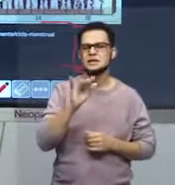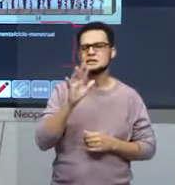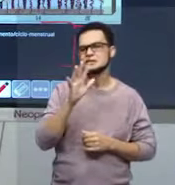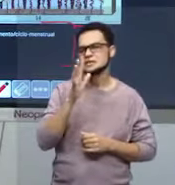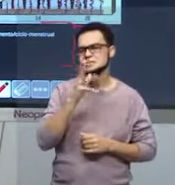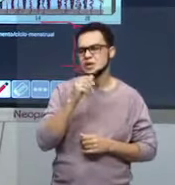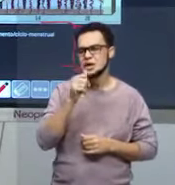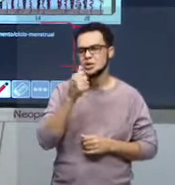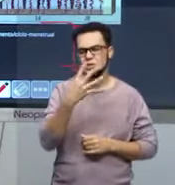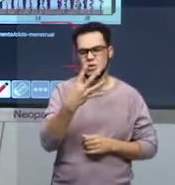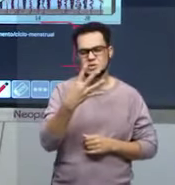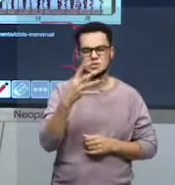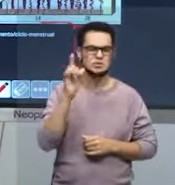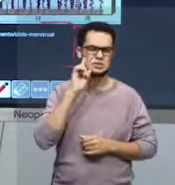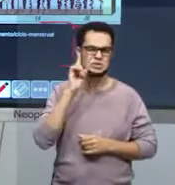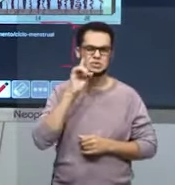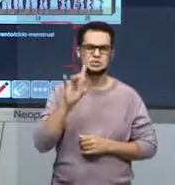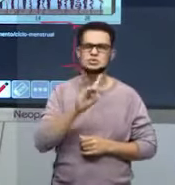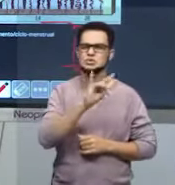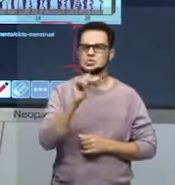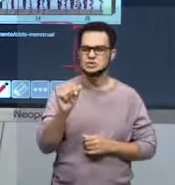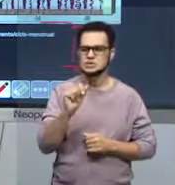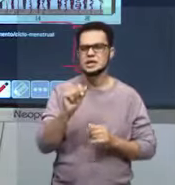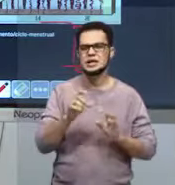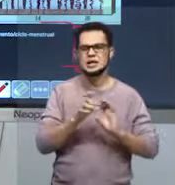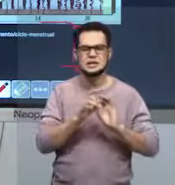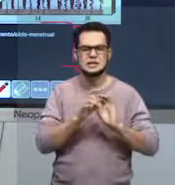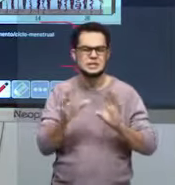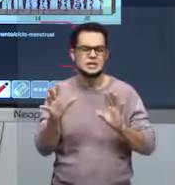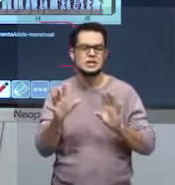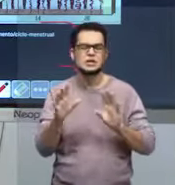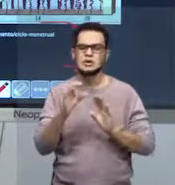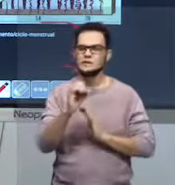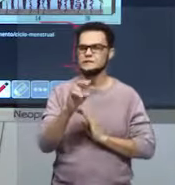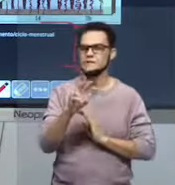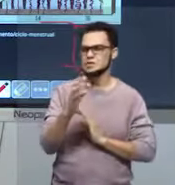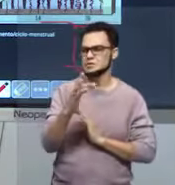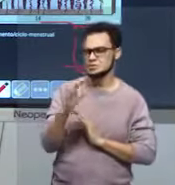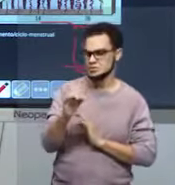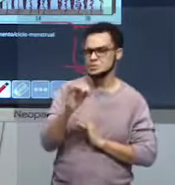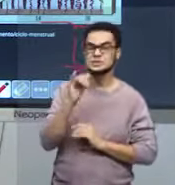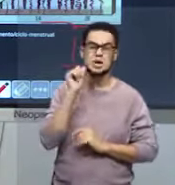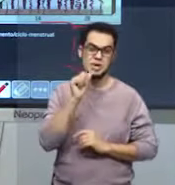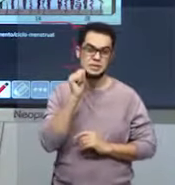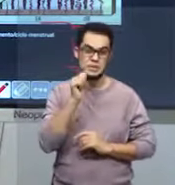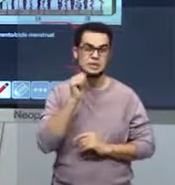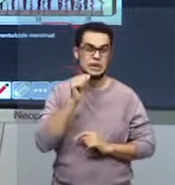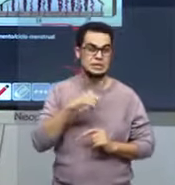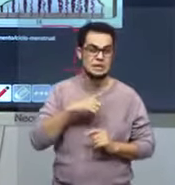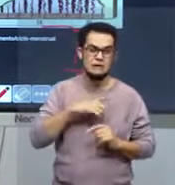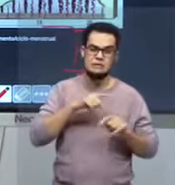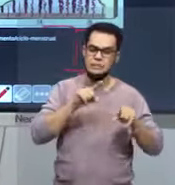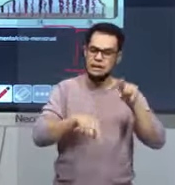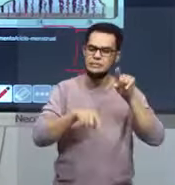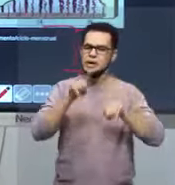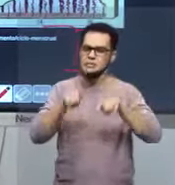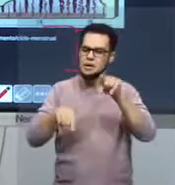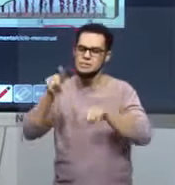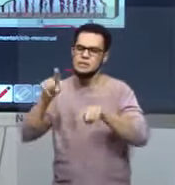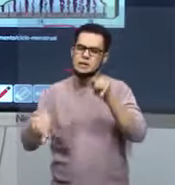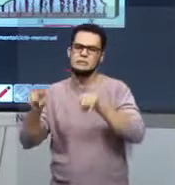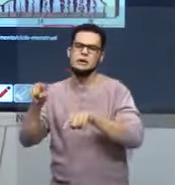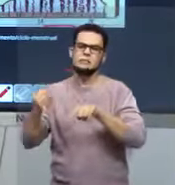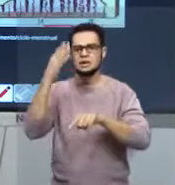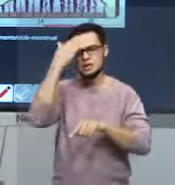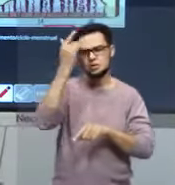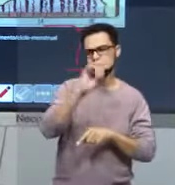ela liberou o ovócito, 14 dias depois ela menstrua. Então, a menina que tem ciclo irregular, ela não vai saber quando que ela